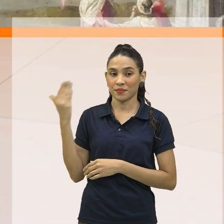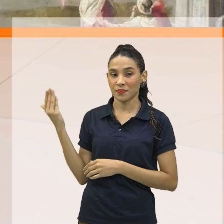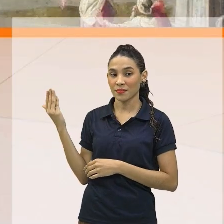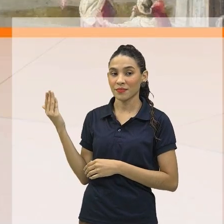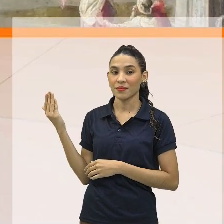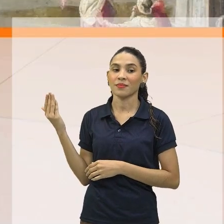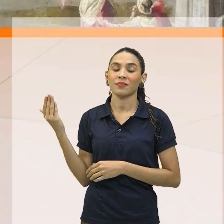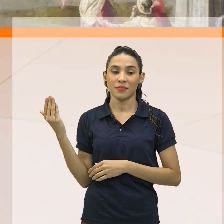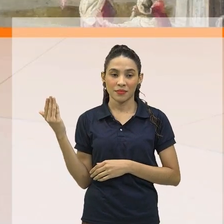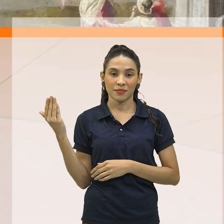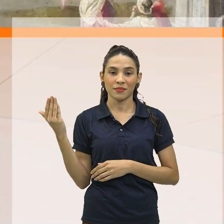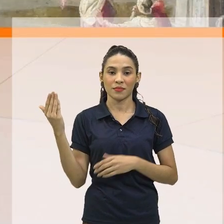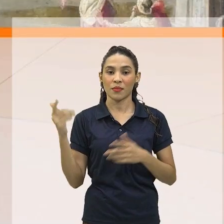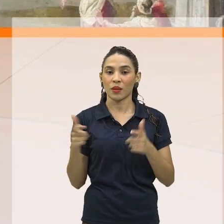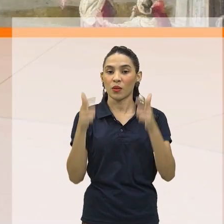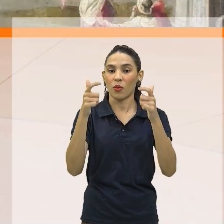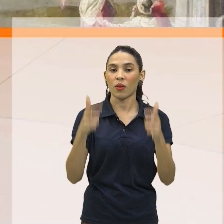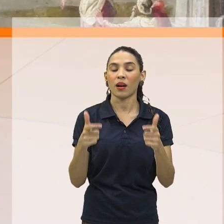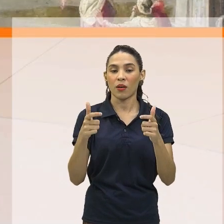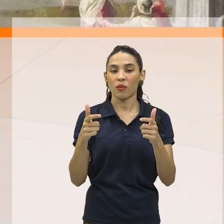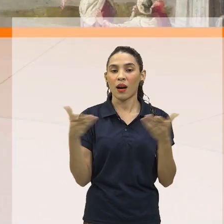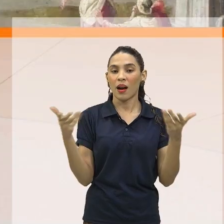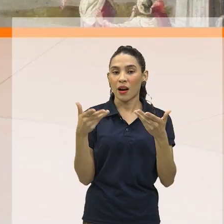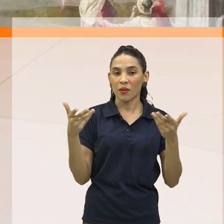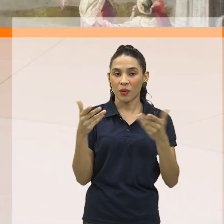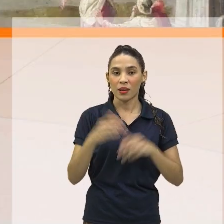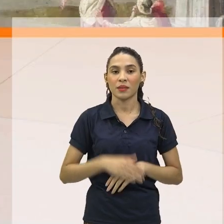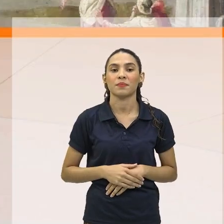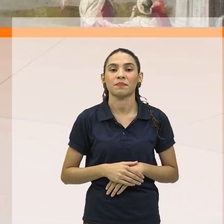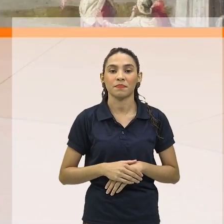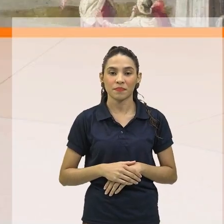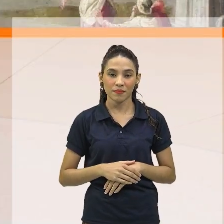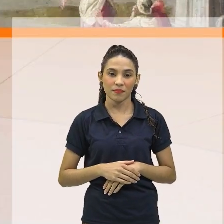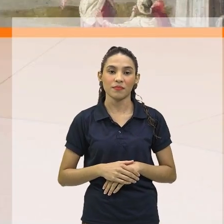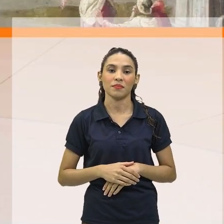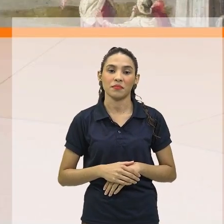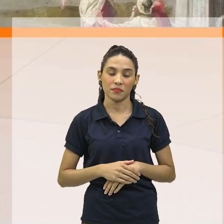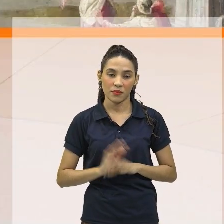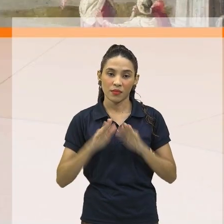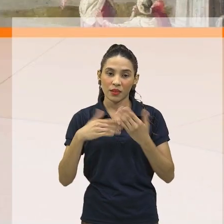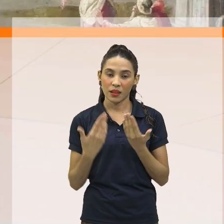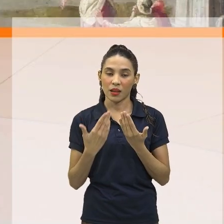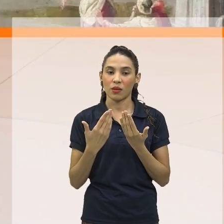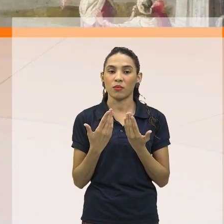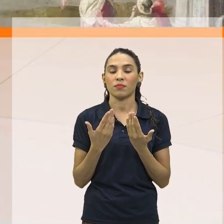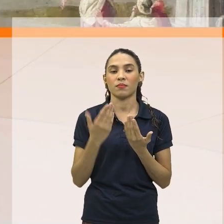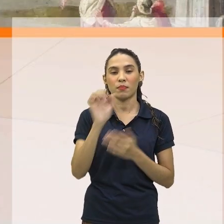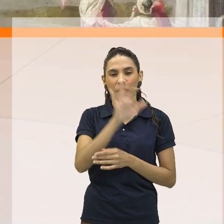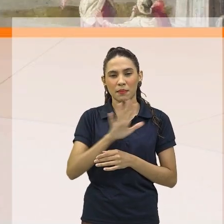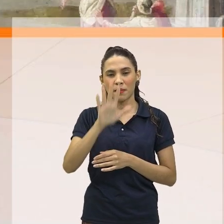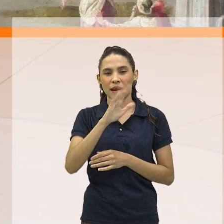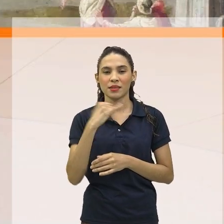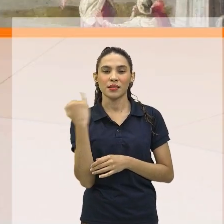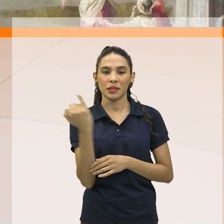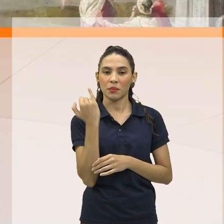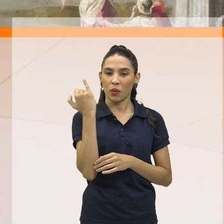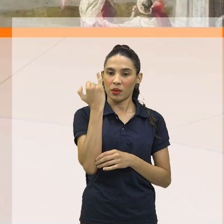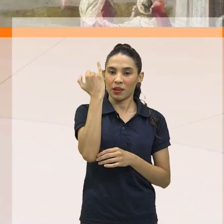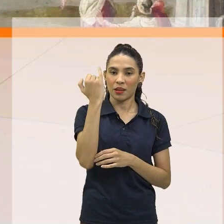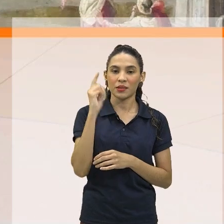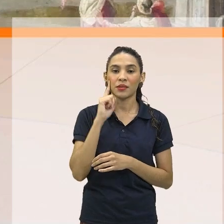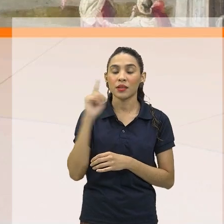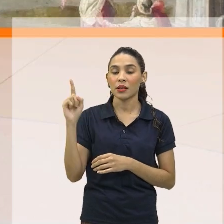né, inserido em uma, né, parte de uma cena muito importante